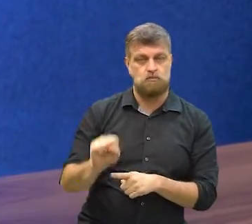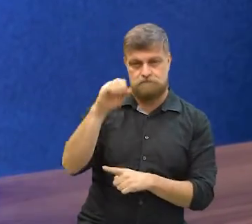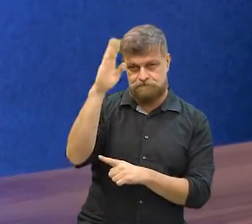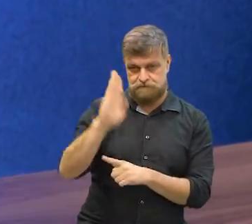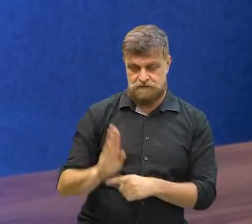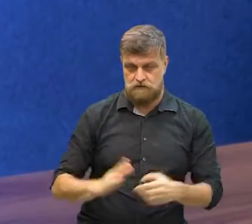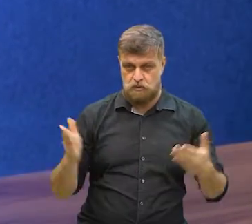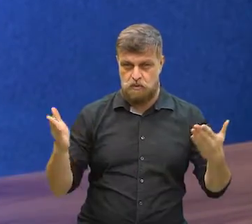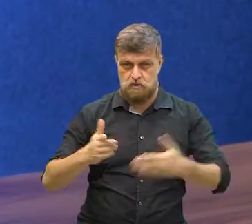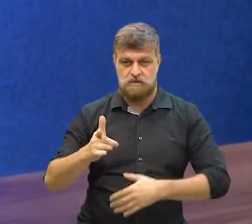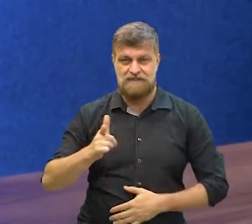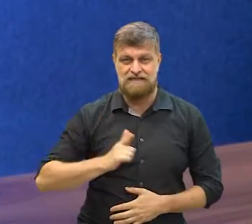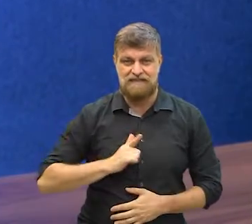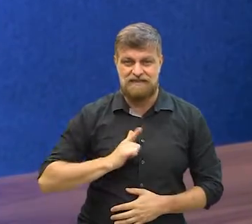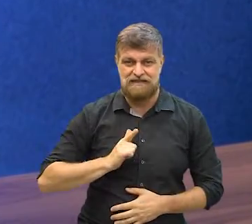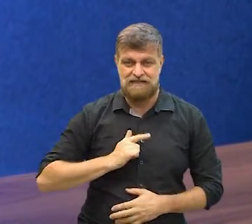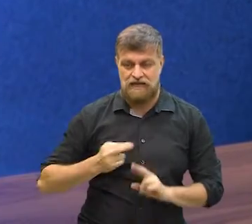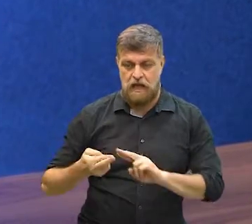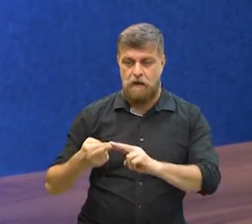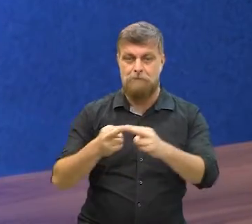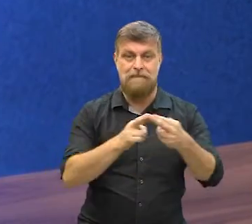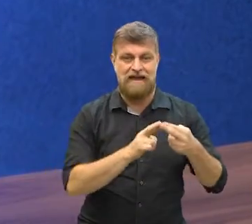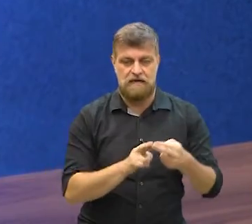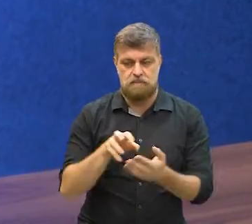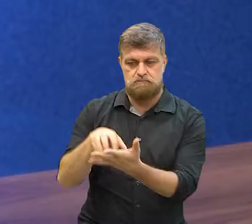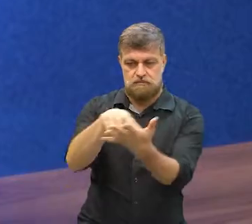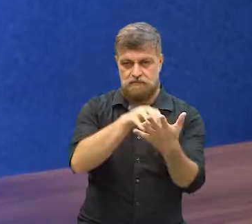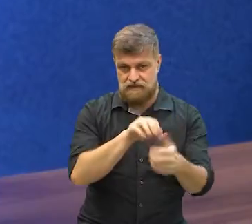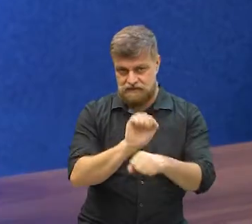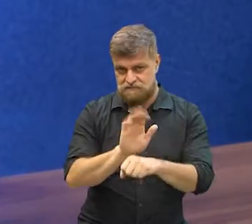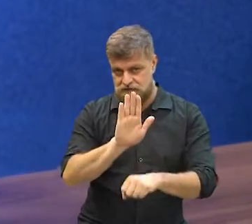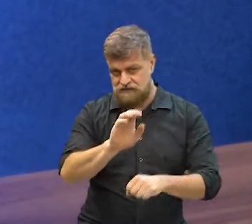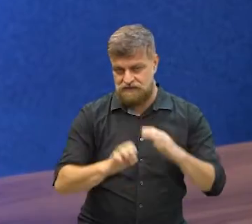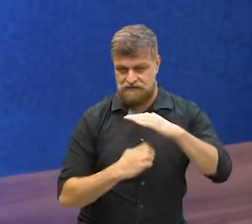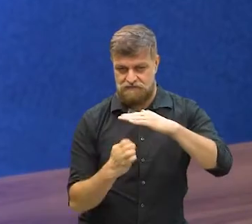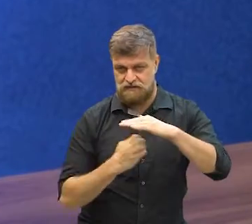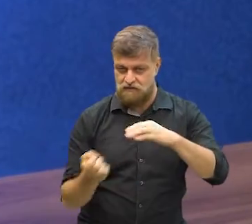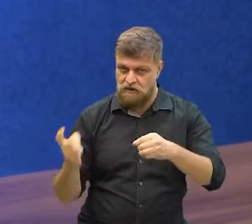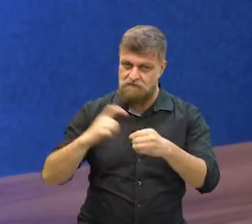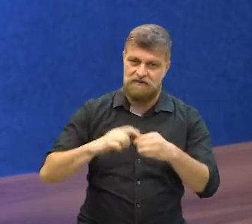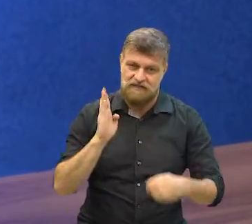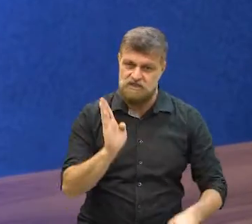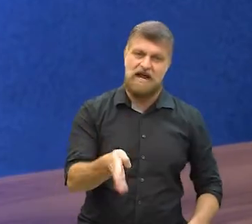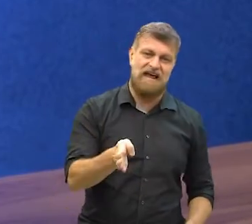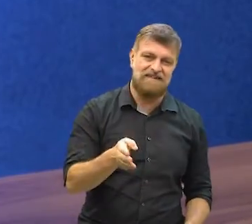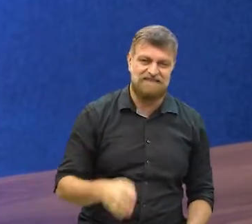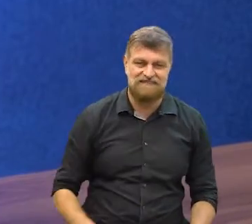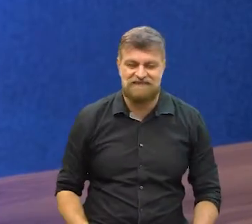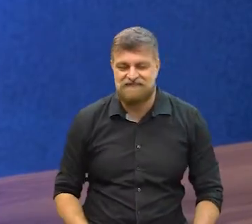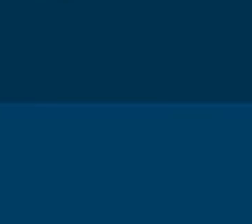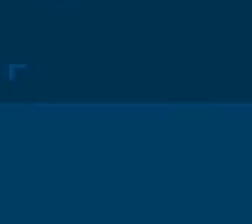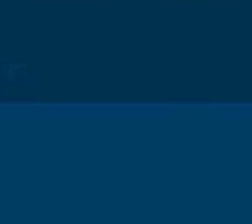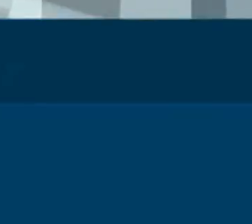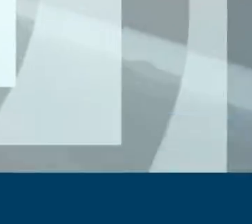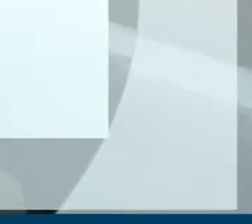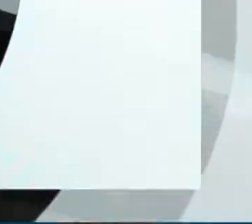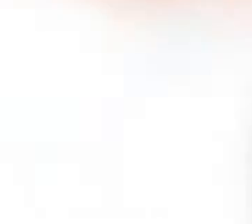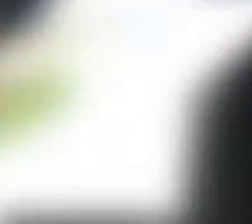do país e hoje eles são donos de uma rede de franquias. Não saia daí que o Ser Empreendedor volta já já.